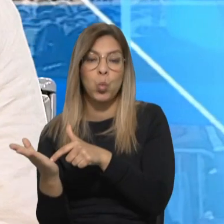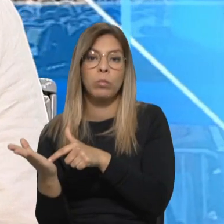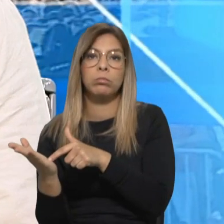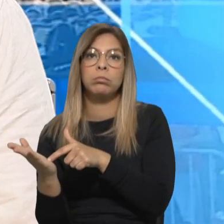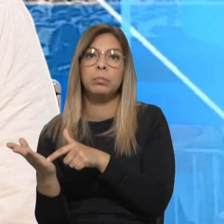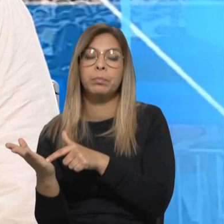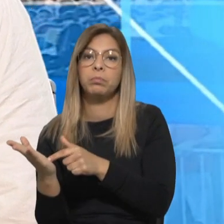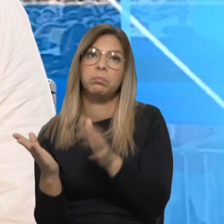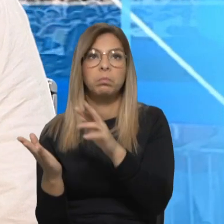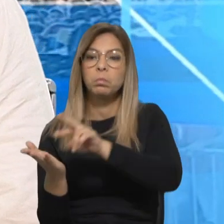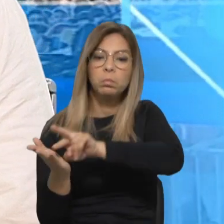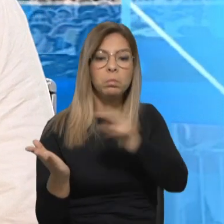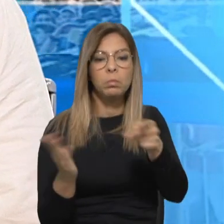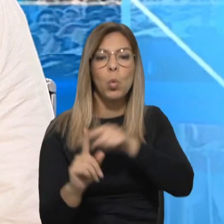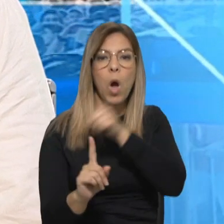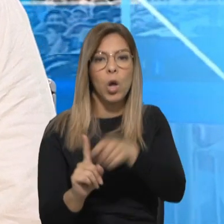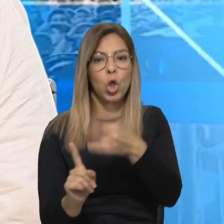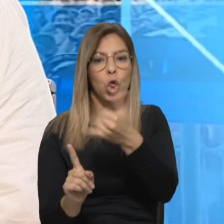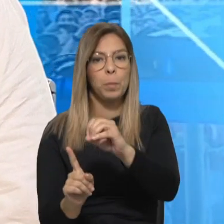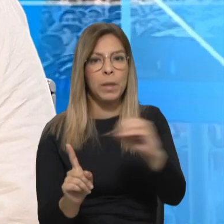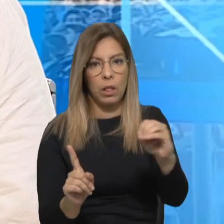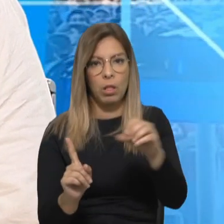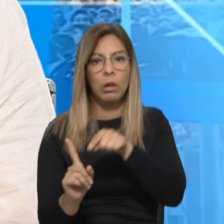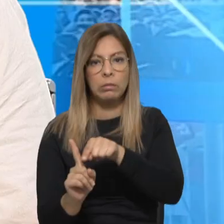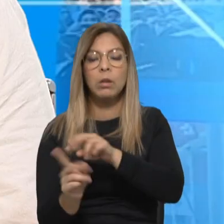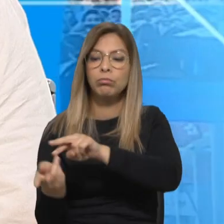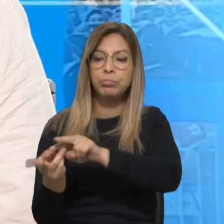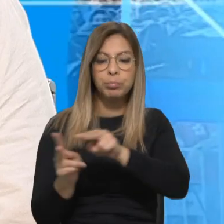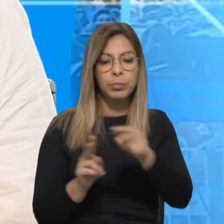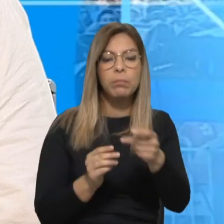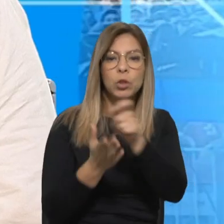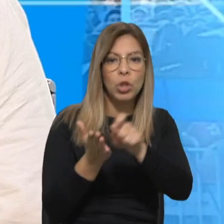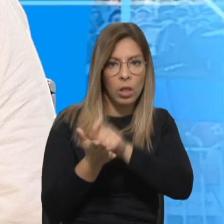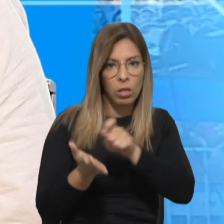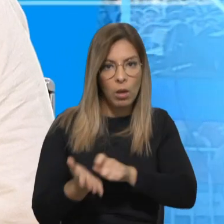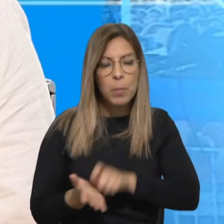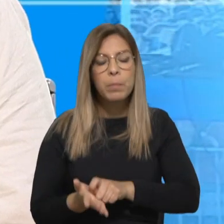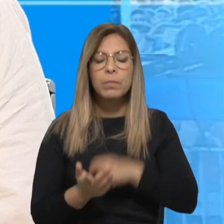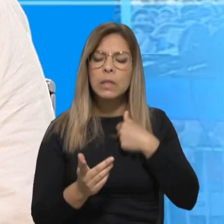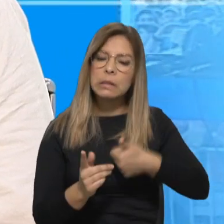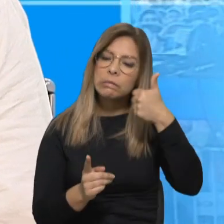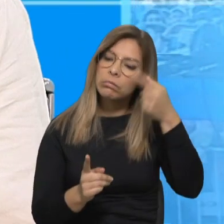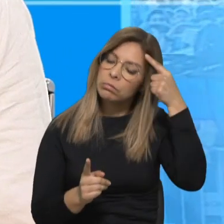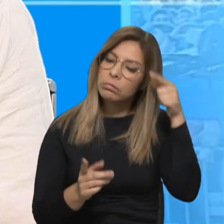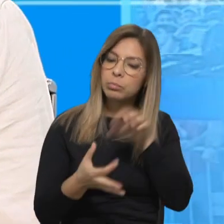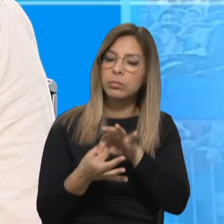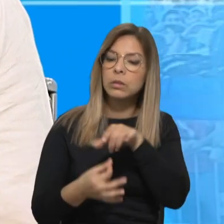anos 2000, que nos focava, sobretudo, a pastoral muito em linha